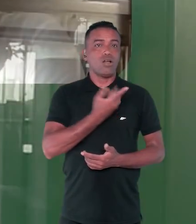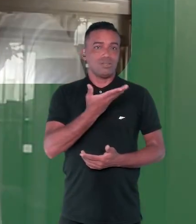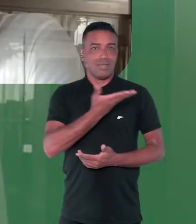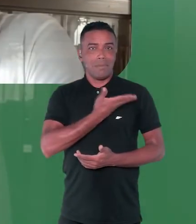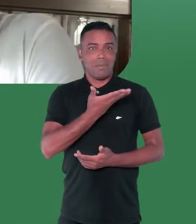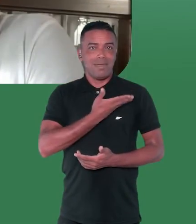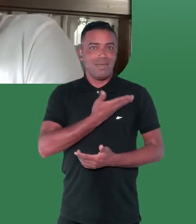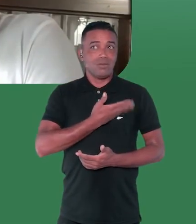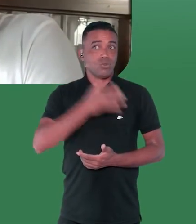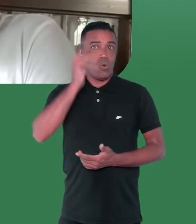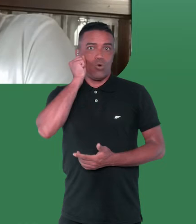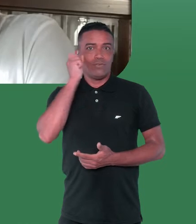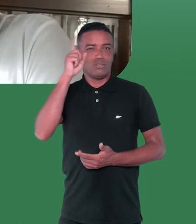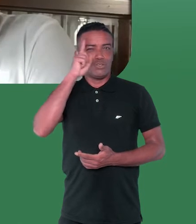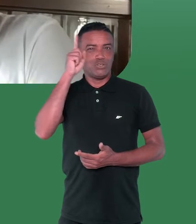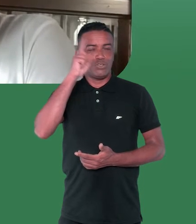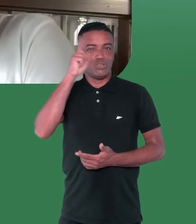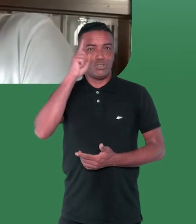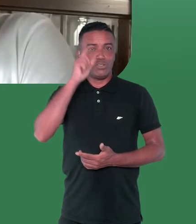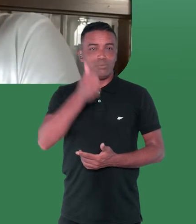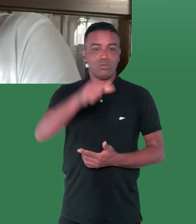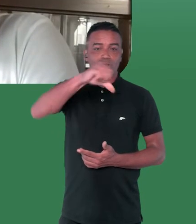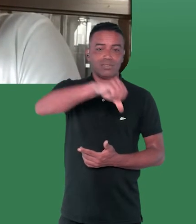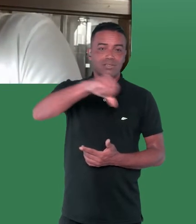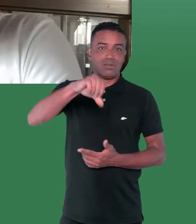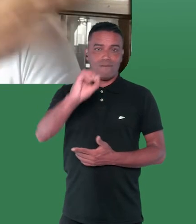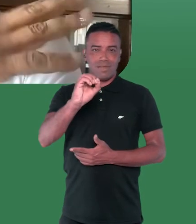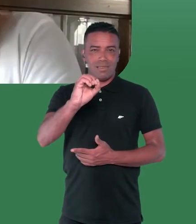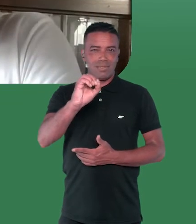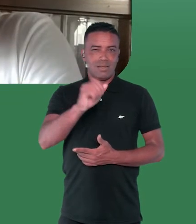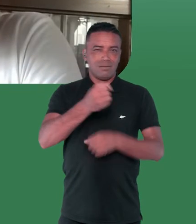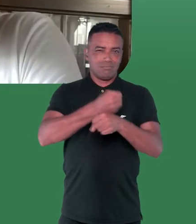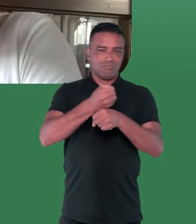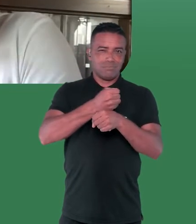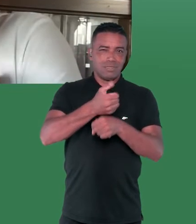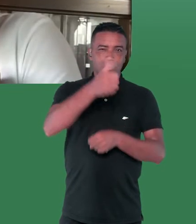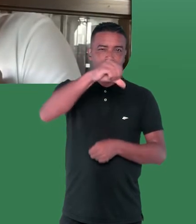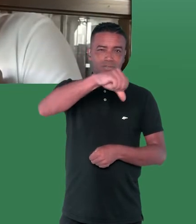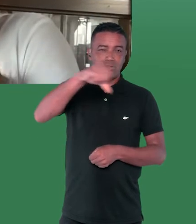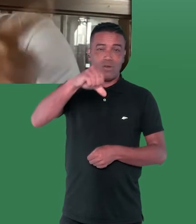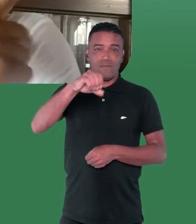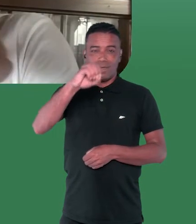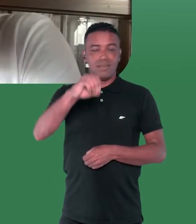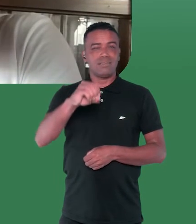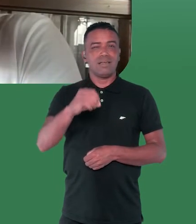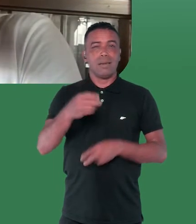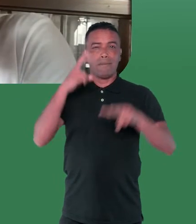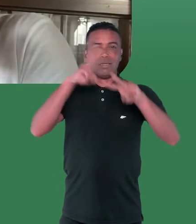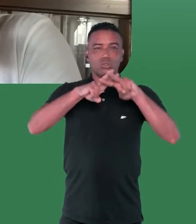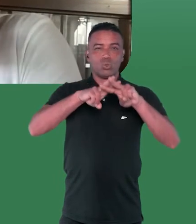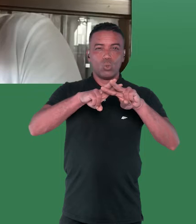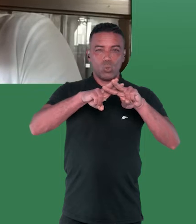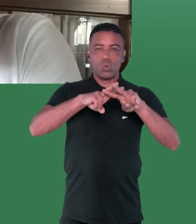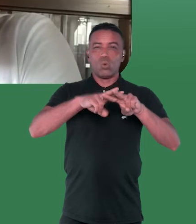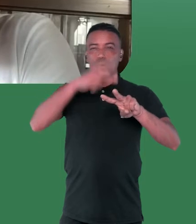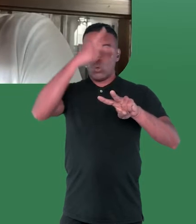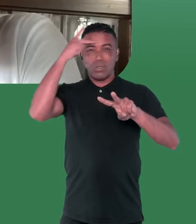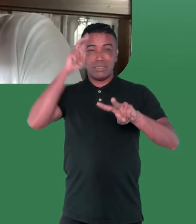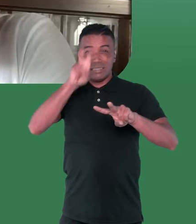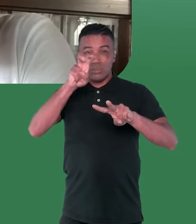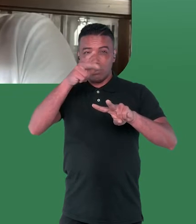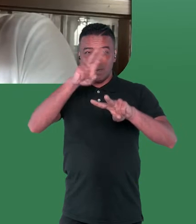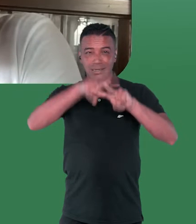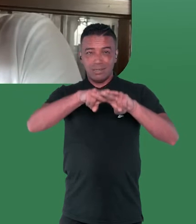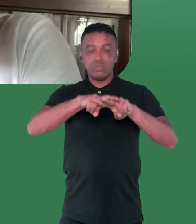amigos. Em 1990, 5 presos perigosos da penitenciária